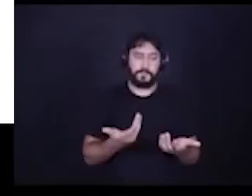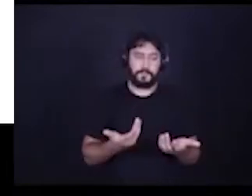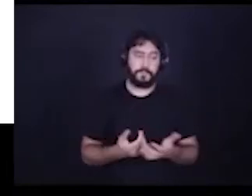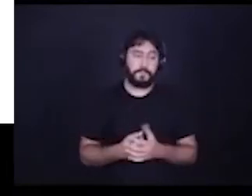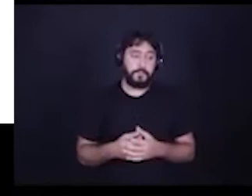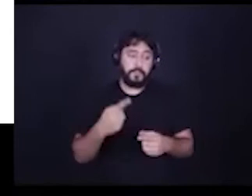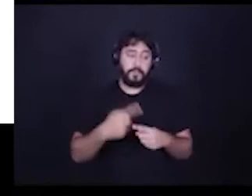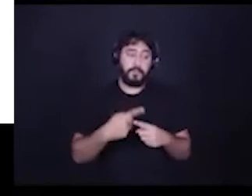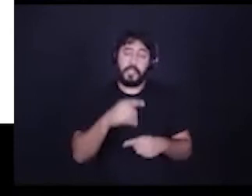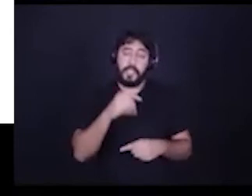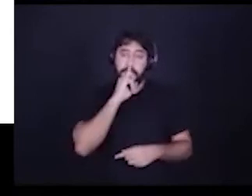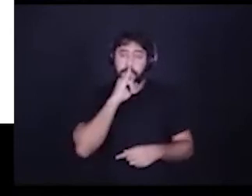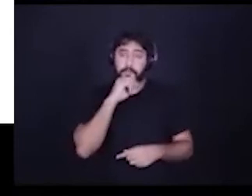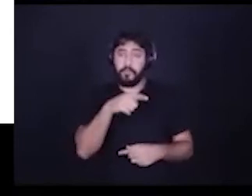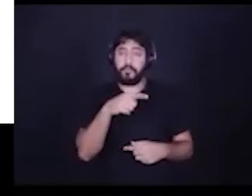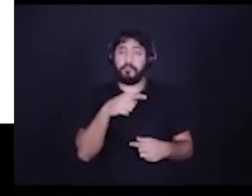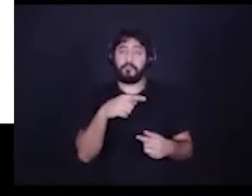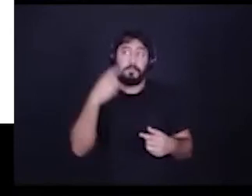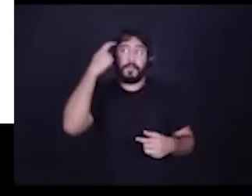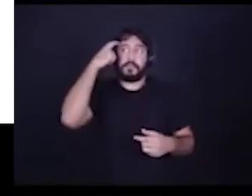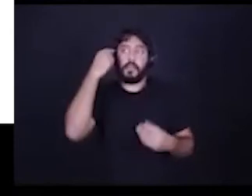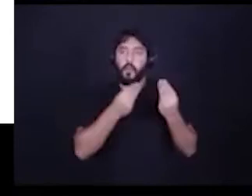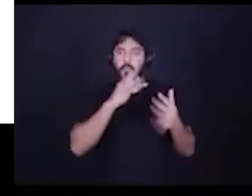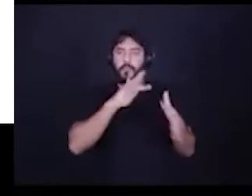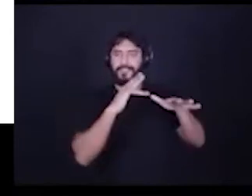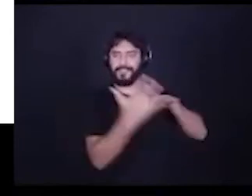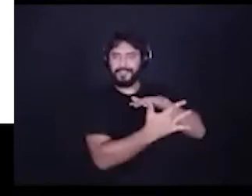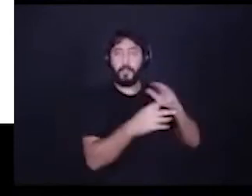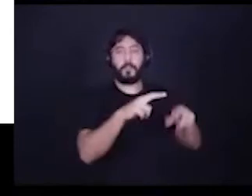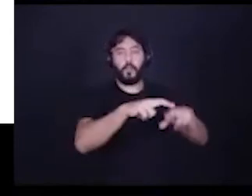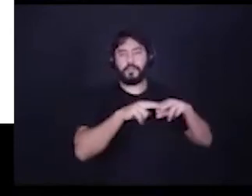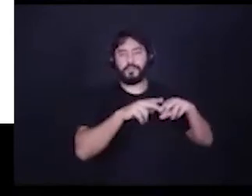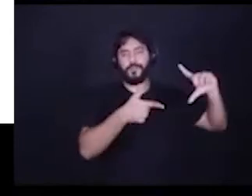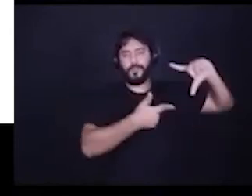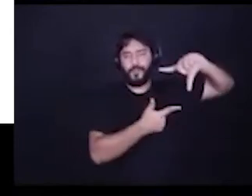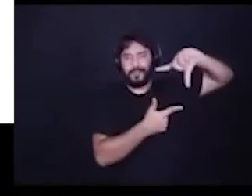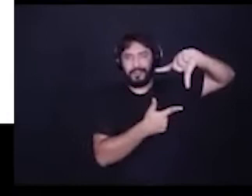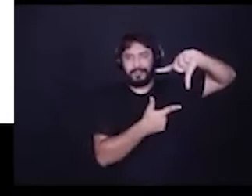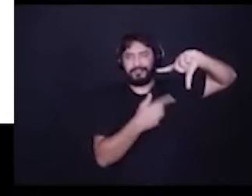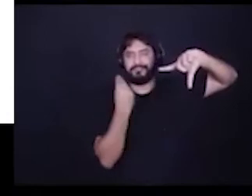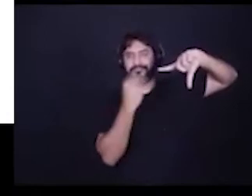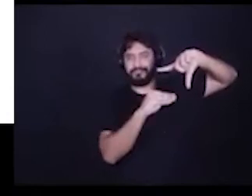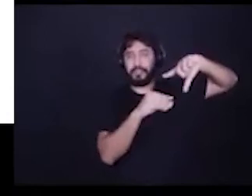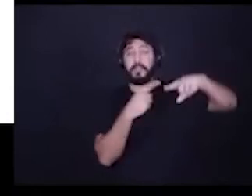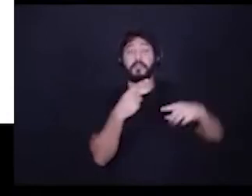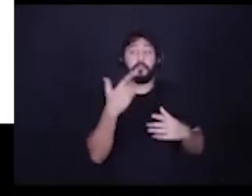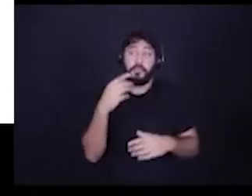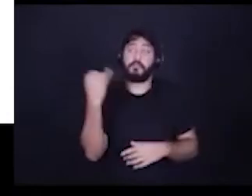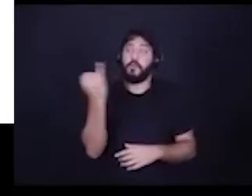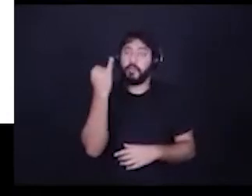uma comunicação disso para redes sociais, por isso esse formato quadrado. E acho que essa é sempre uma coisa importante para mim, entender qual é o limite,